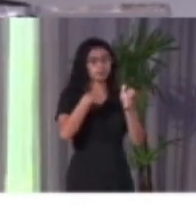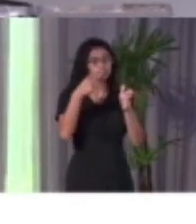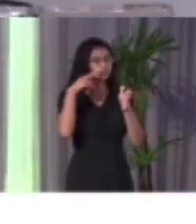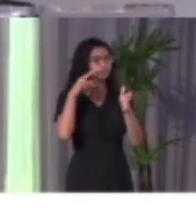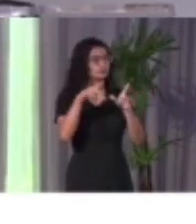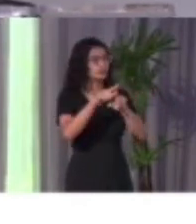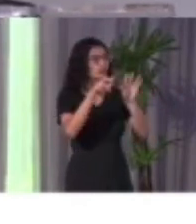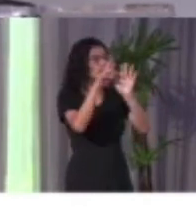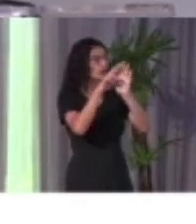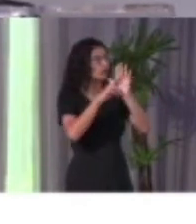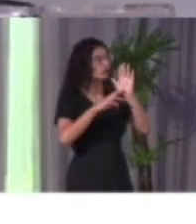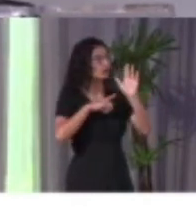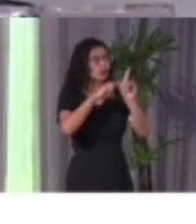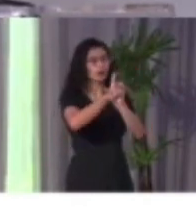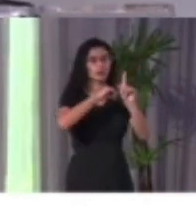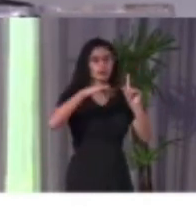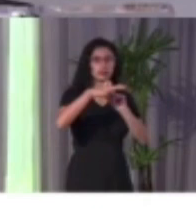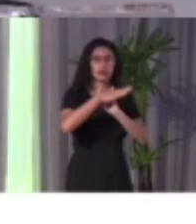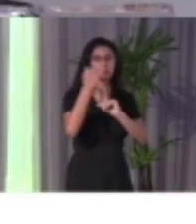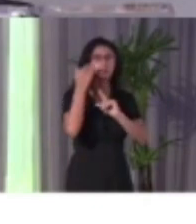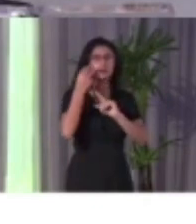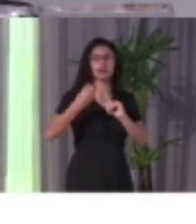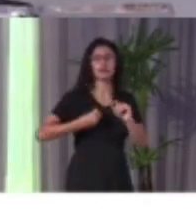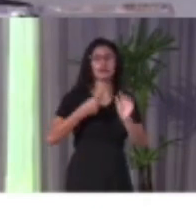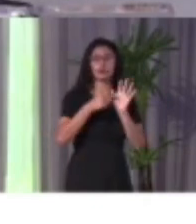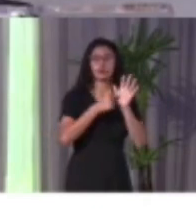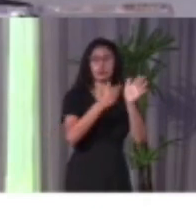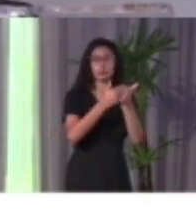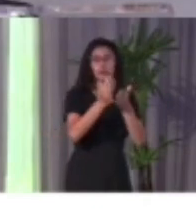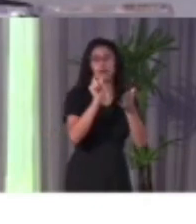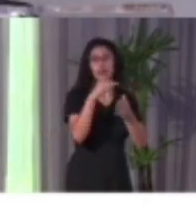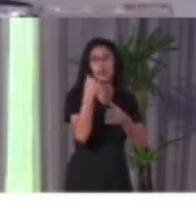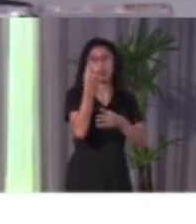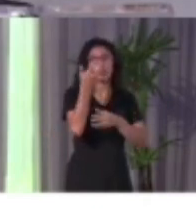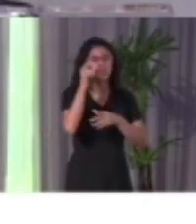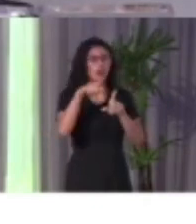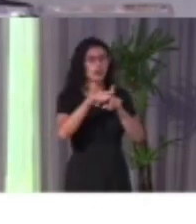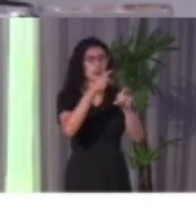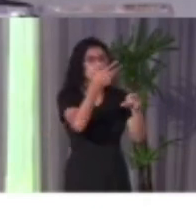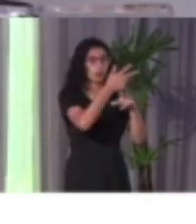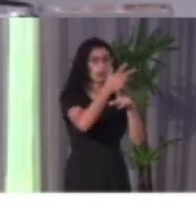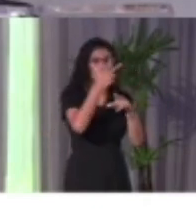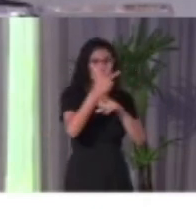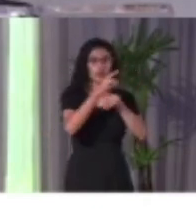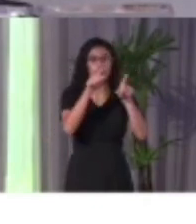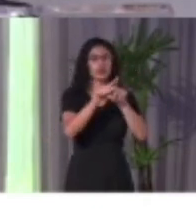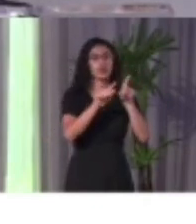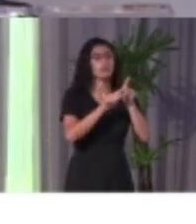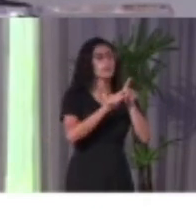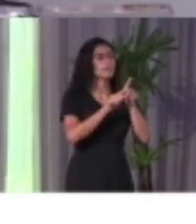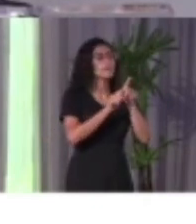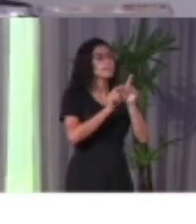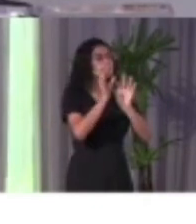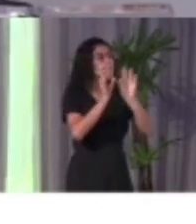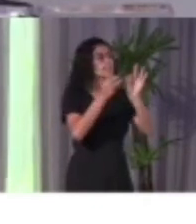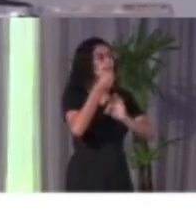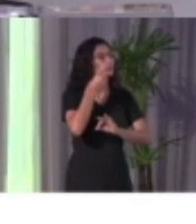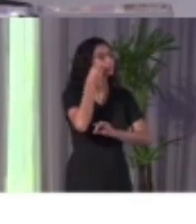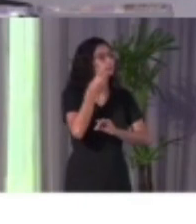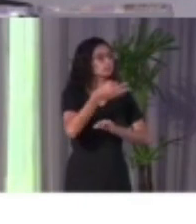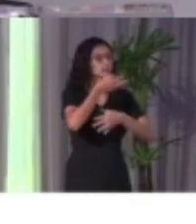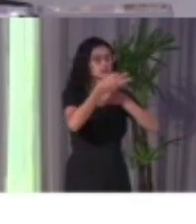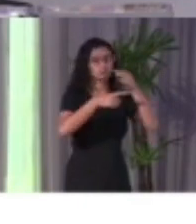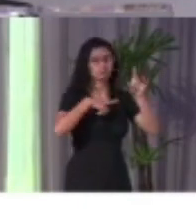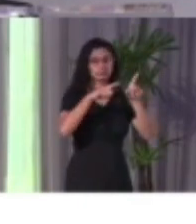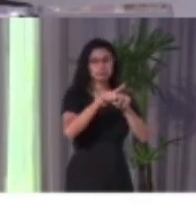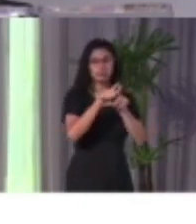os relatórios preliminares da sociedade para entender a recomendação inicial, embora a gente consiga também ver pelo vídeo, e nas planilhas de experiência e opinião, as contribuições